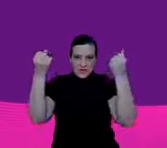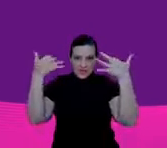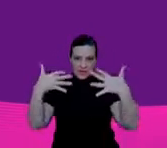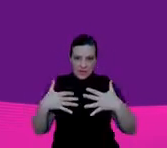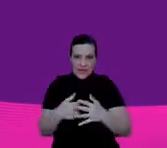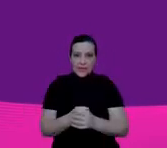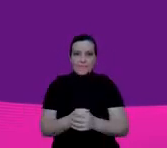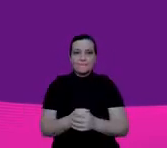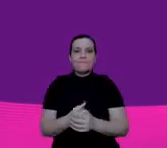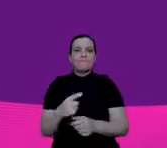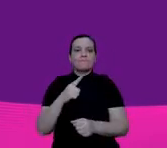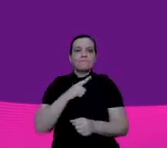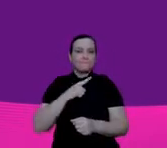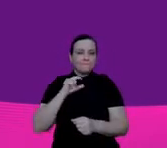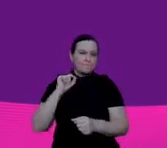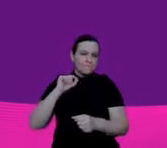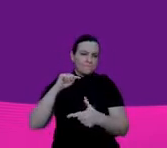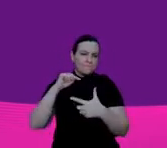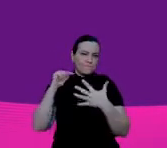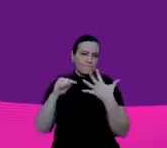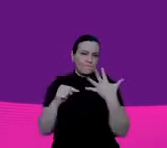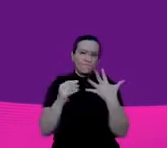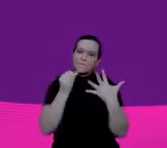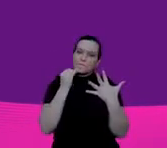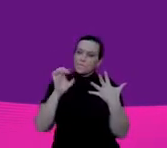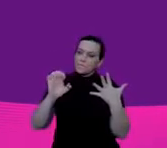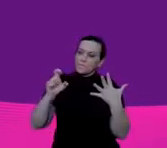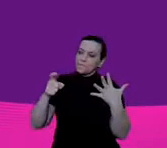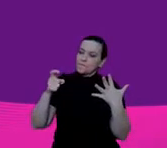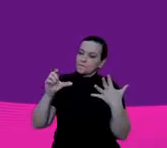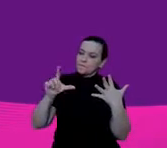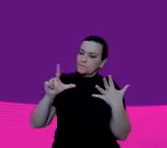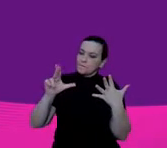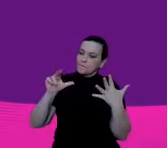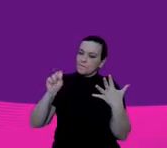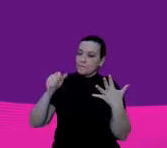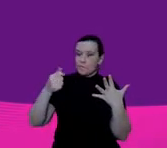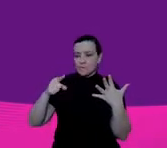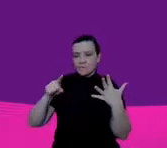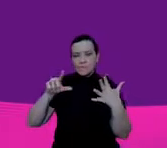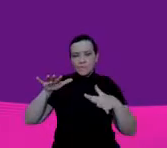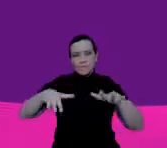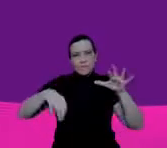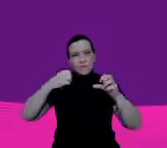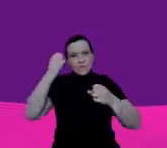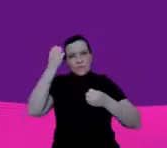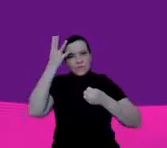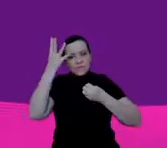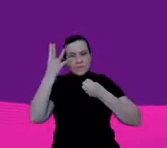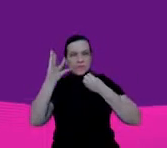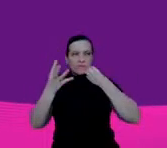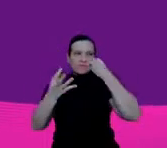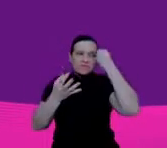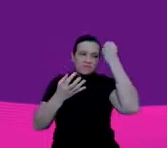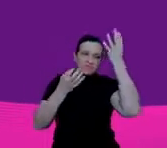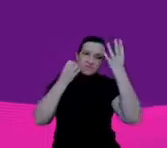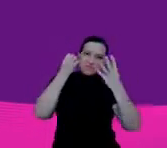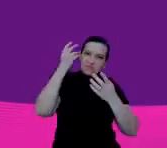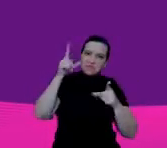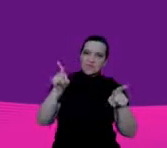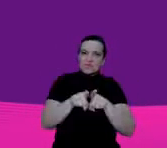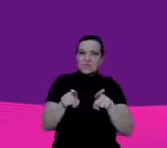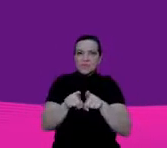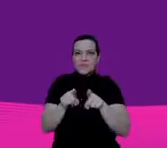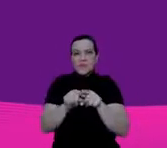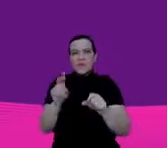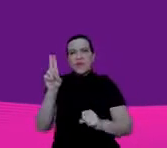critérios de exclusão, como, por exemplo, uma demência assim, com perfil frontotemporal ou uso de bloqueadores dopaminérgicos que